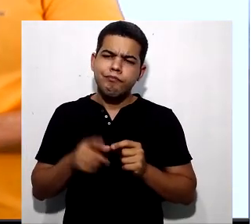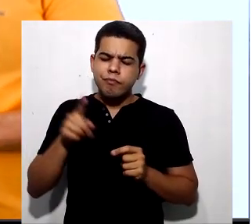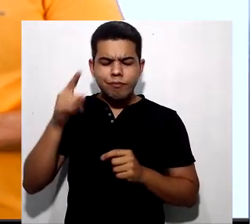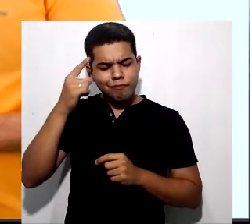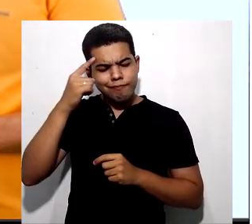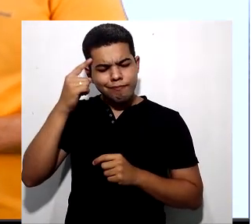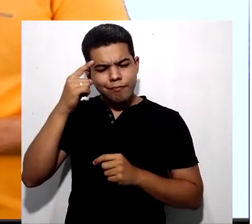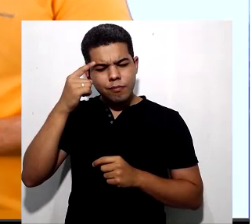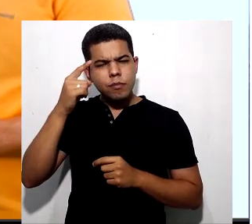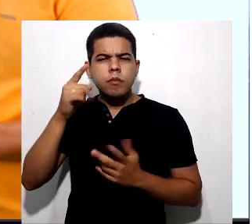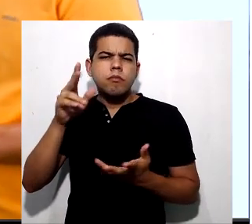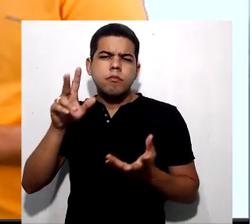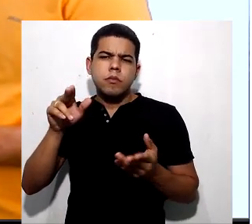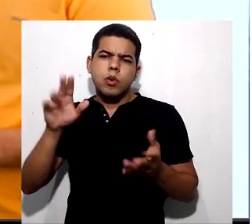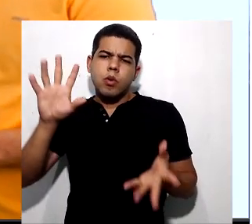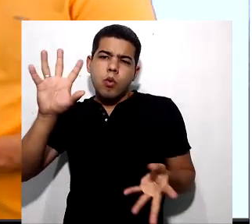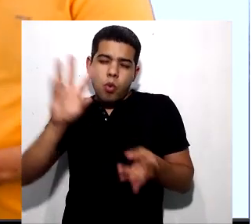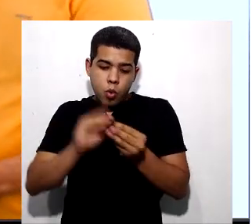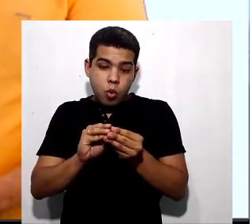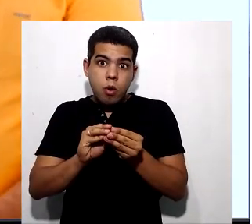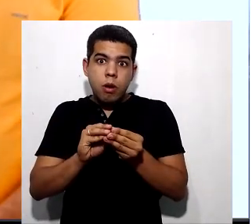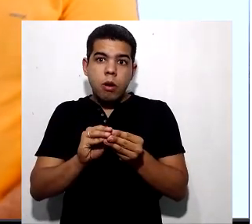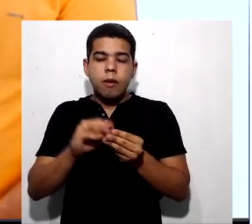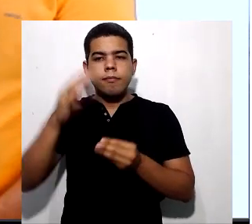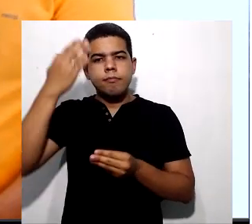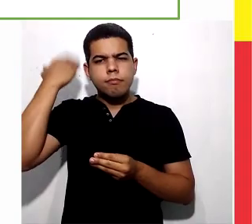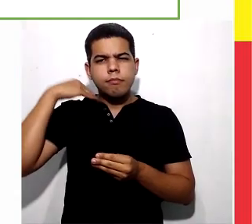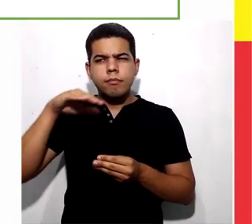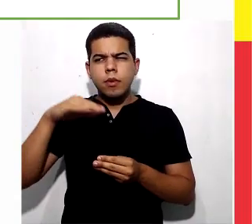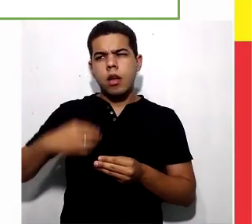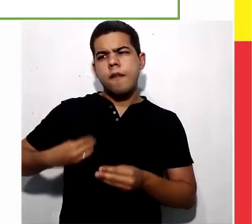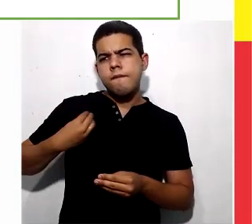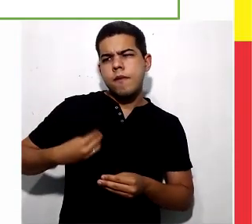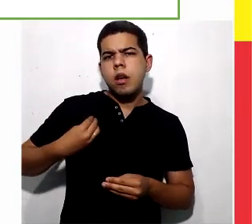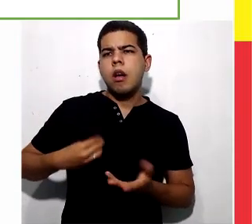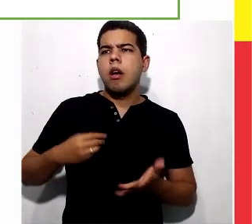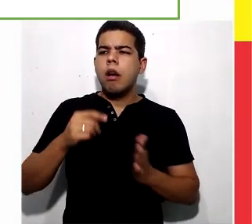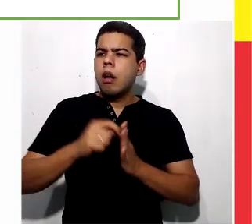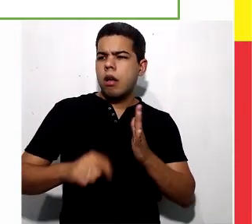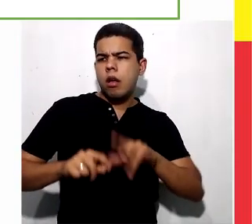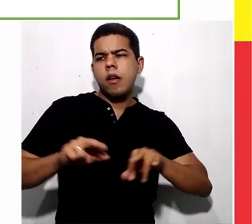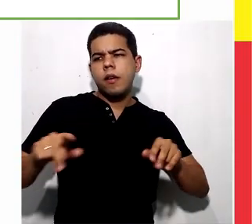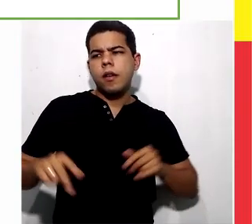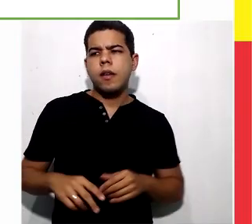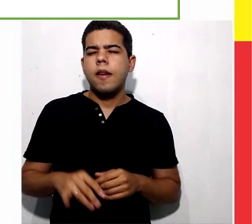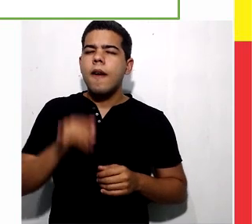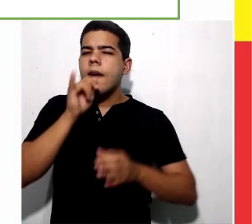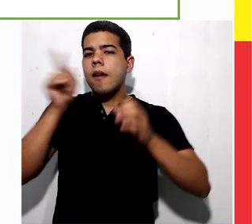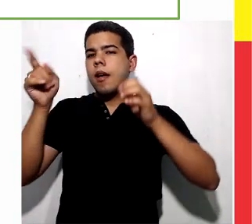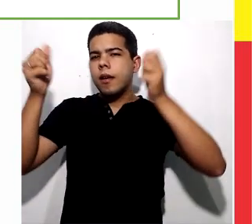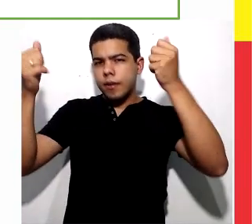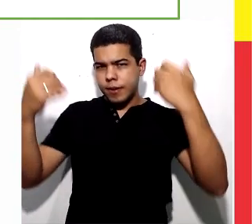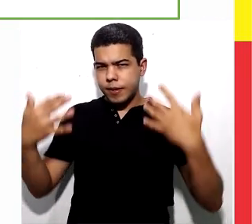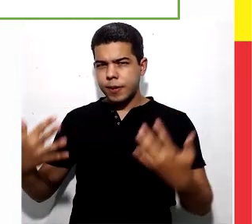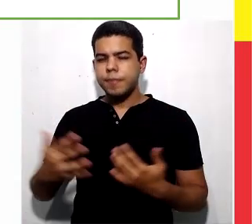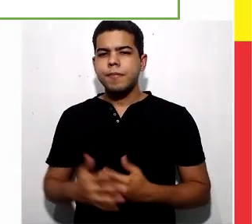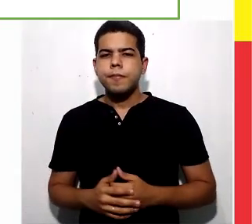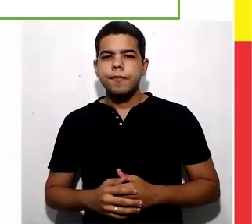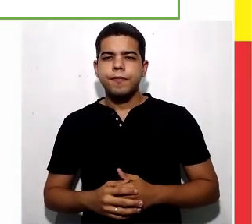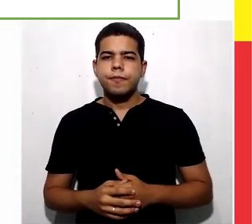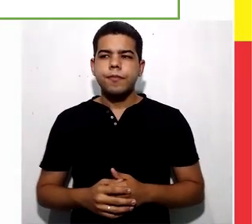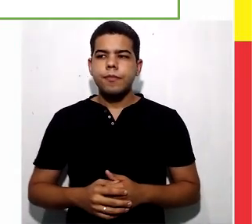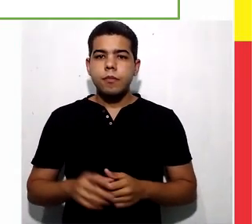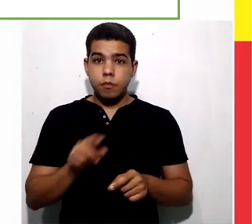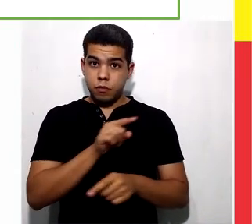tentar sintetizar um pouco a vida, a obra, o pensamento, aliás, o pensamento de Clarice. Ela dizia o seguinte, escutem só essa reflexão